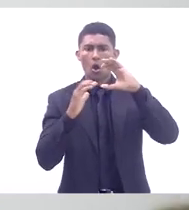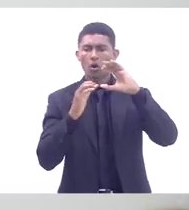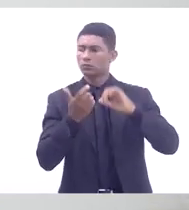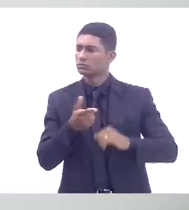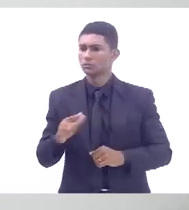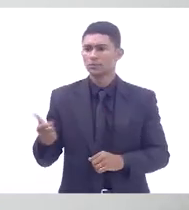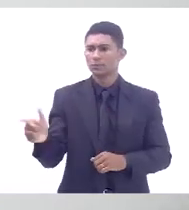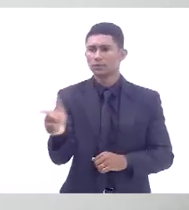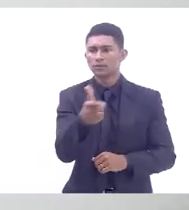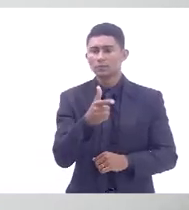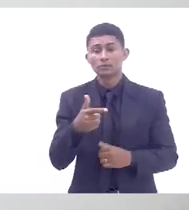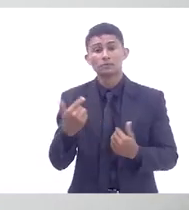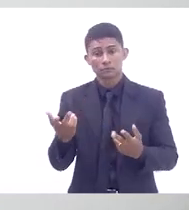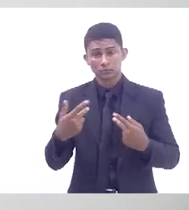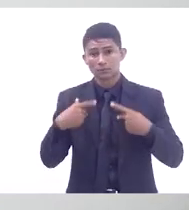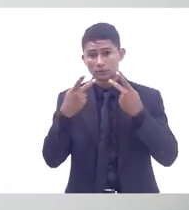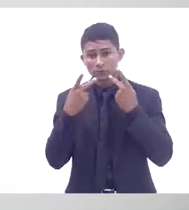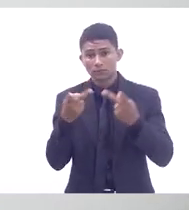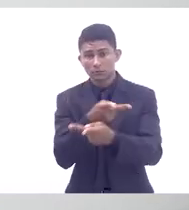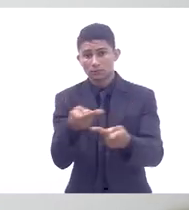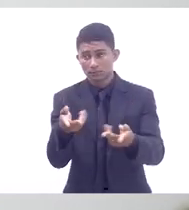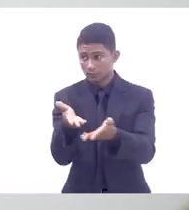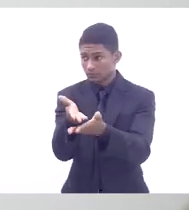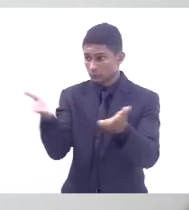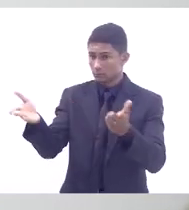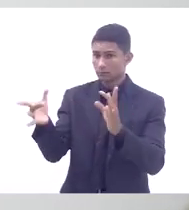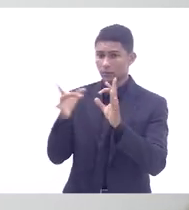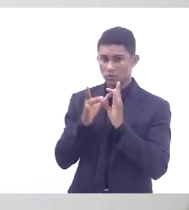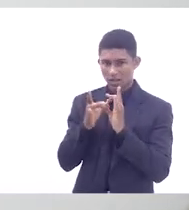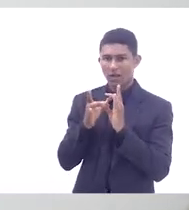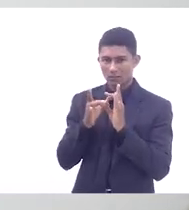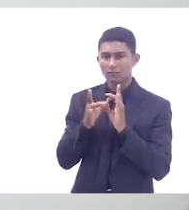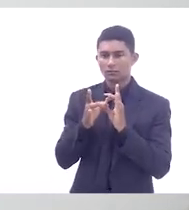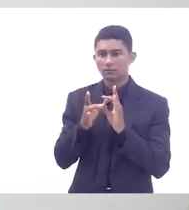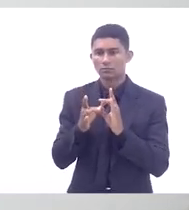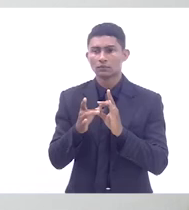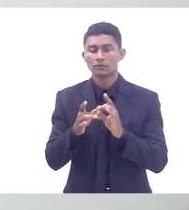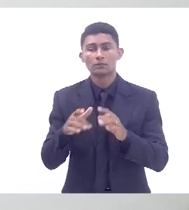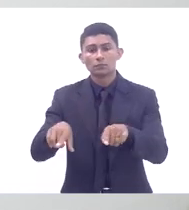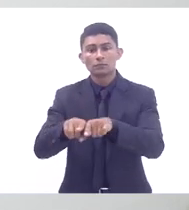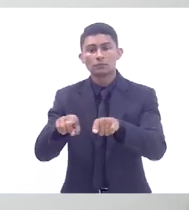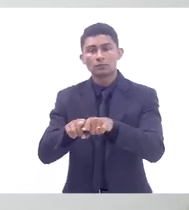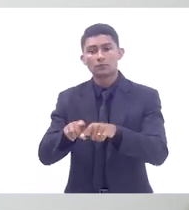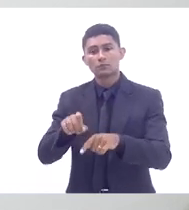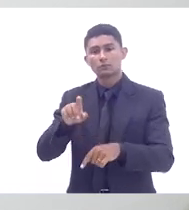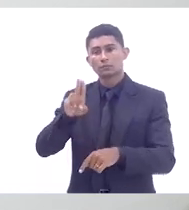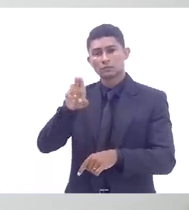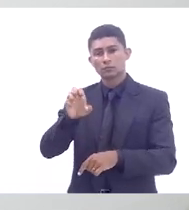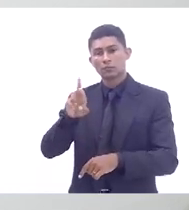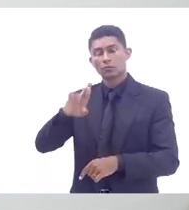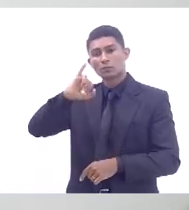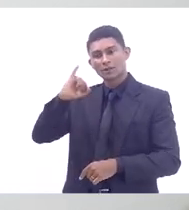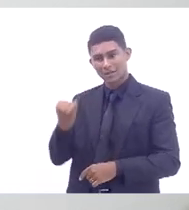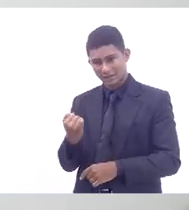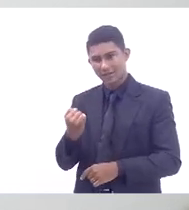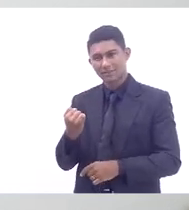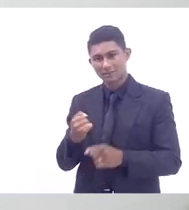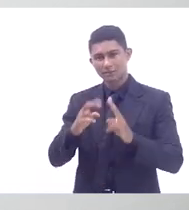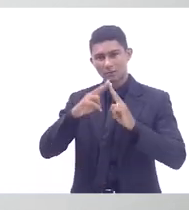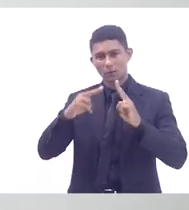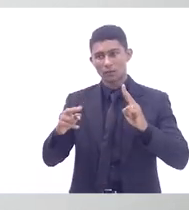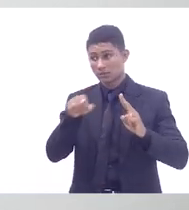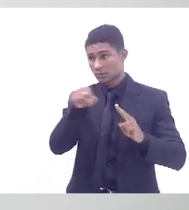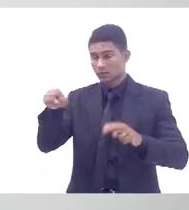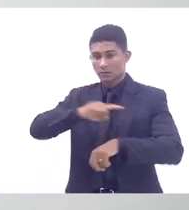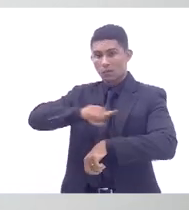quero ressaltar que os associados da nossa co-irmã UERJ com 40 horas e dedicação exclusiva